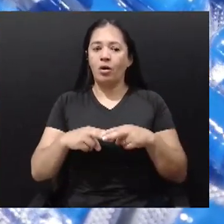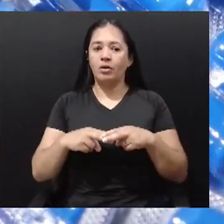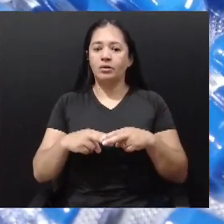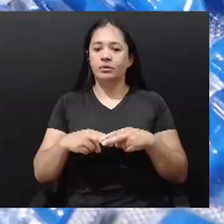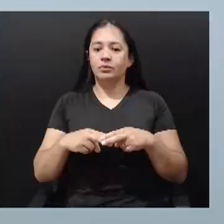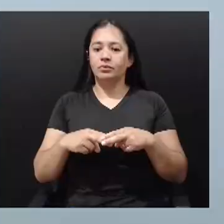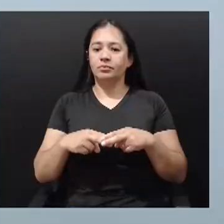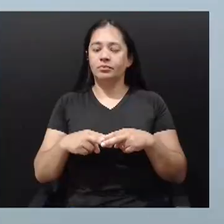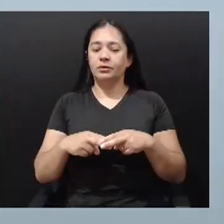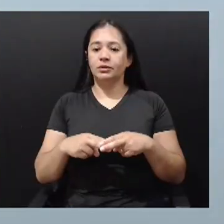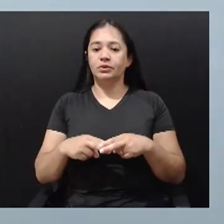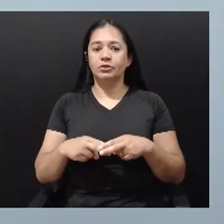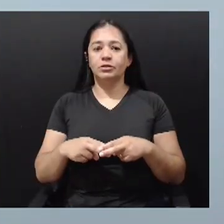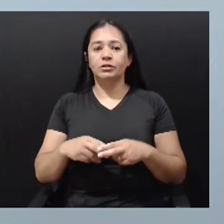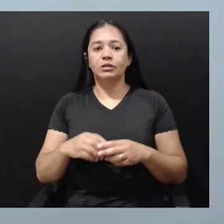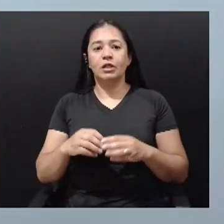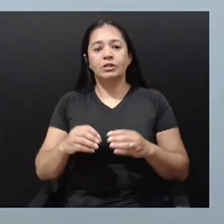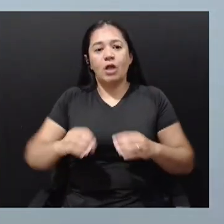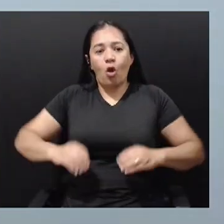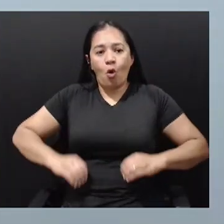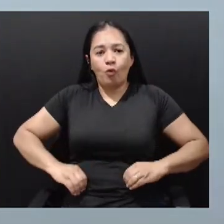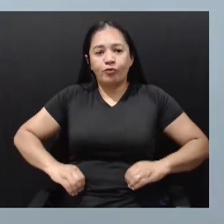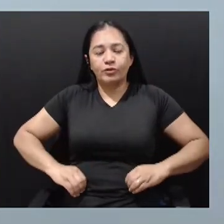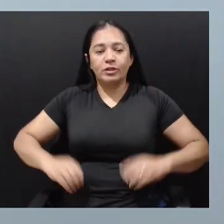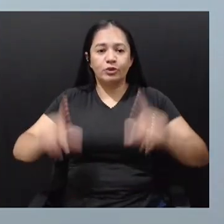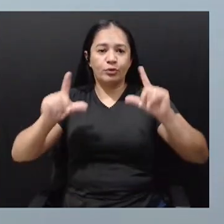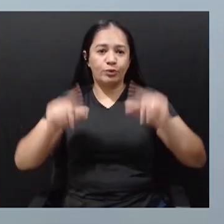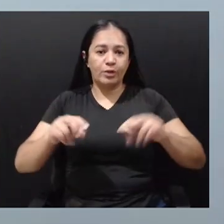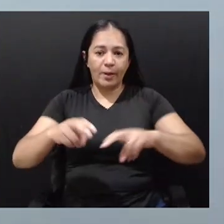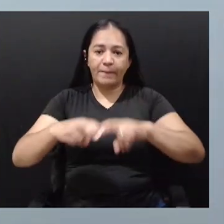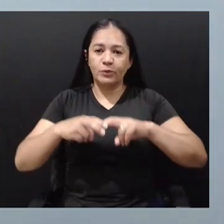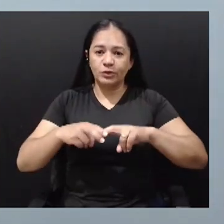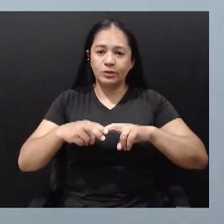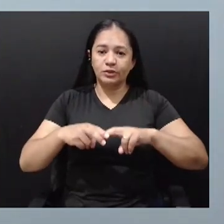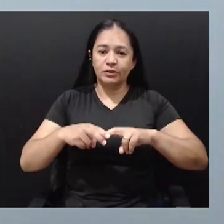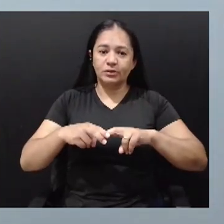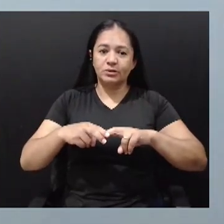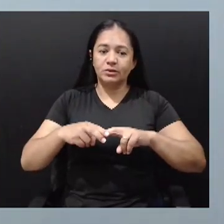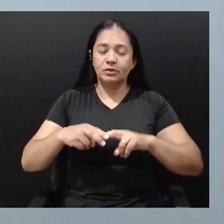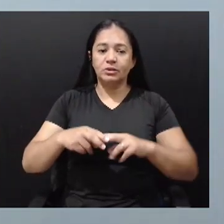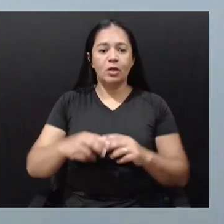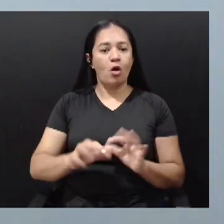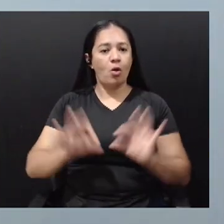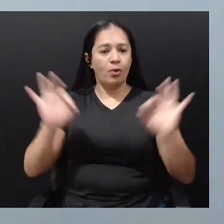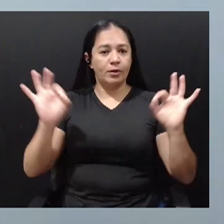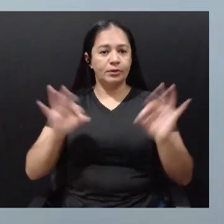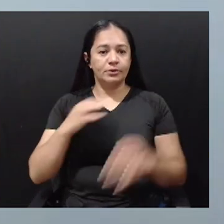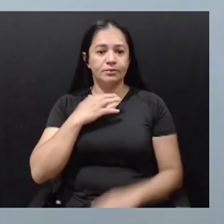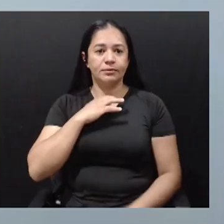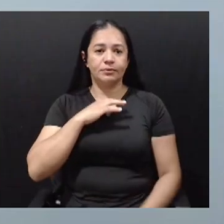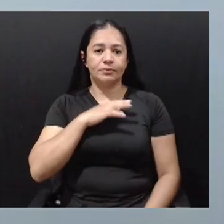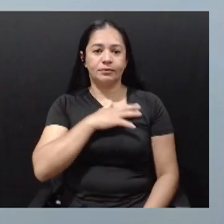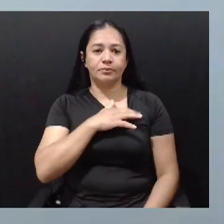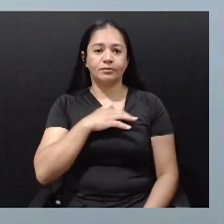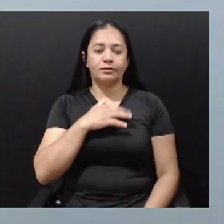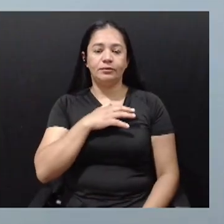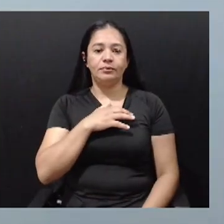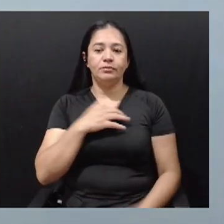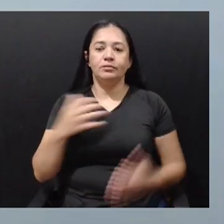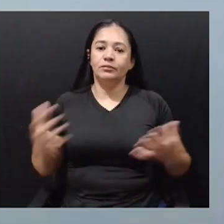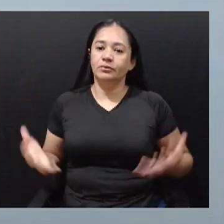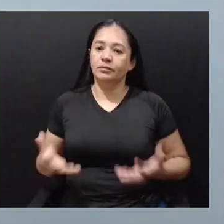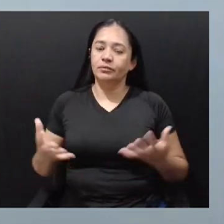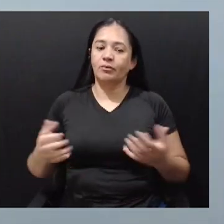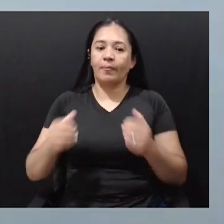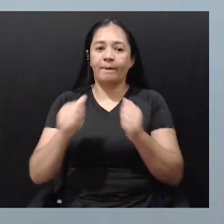da ovulação. Então, por isso, eles são altamente eficazes, né? E promove, através de sua